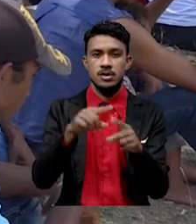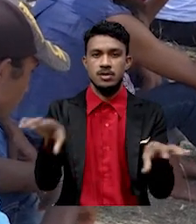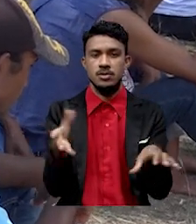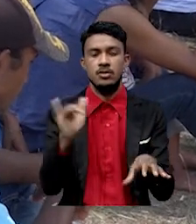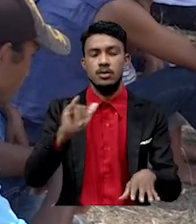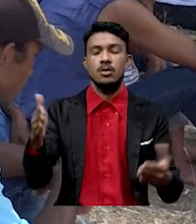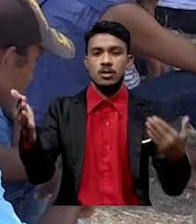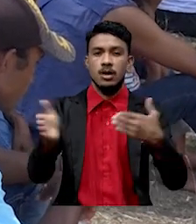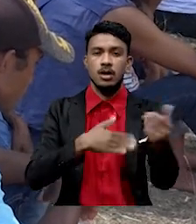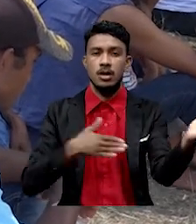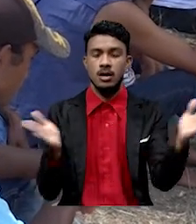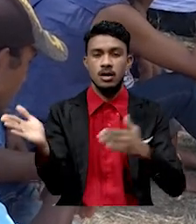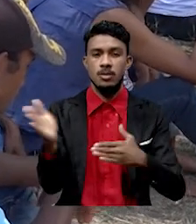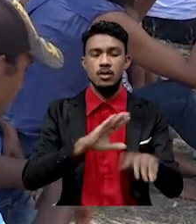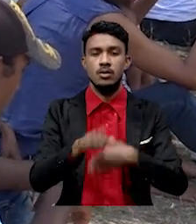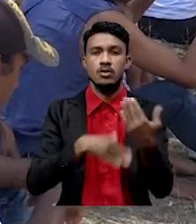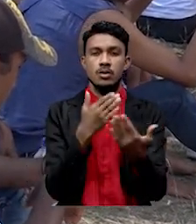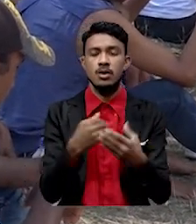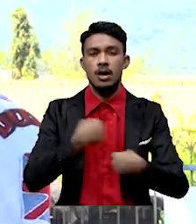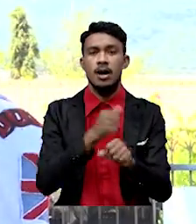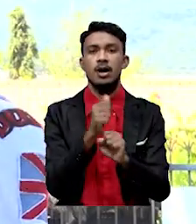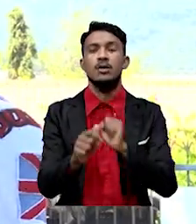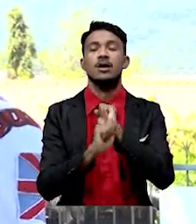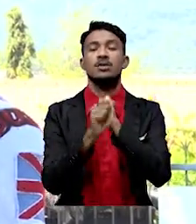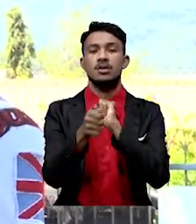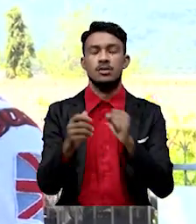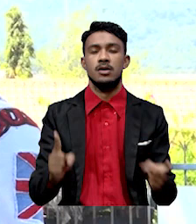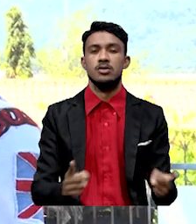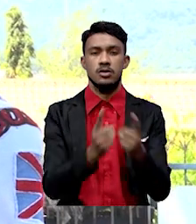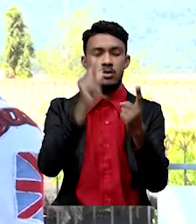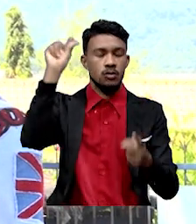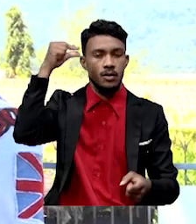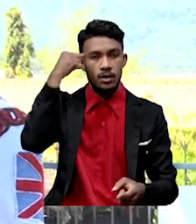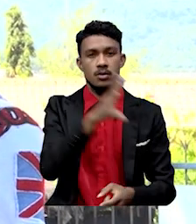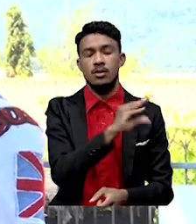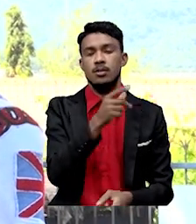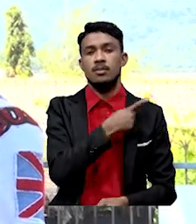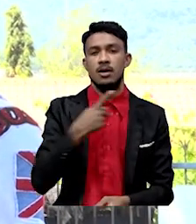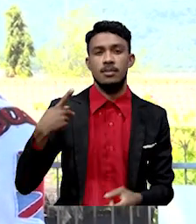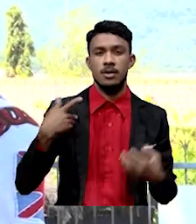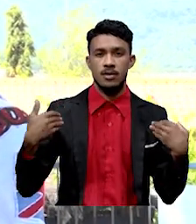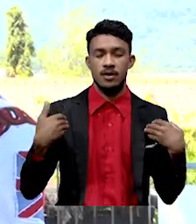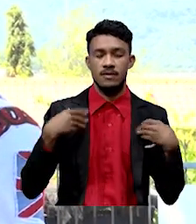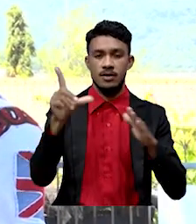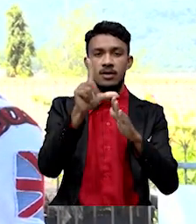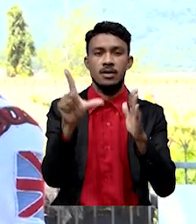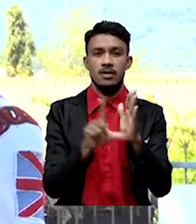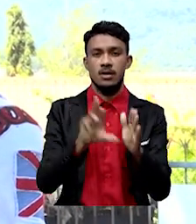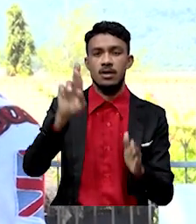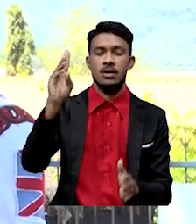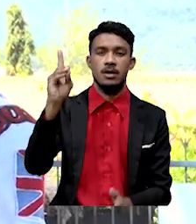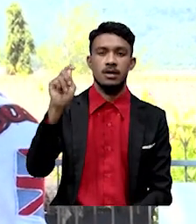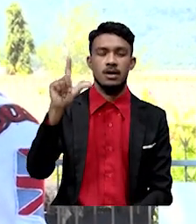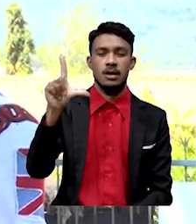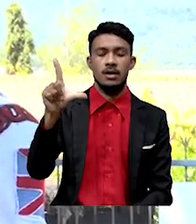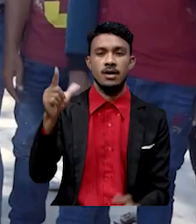roto, atuhalo ação na soro governo no parlamento. Mas que a Constituição RDTL artigo